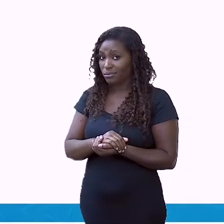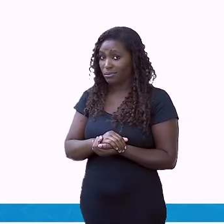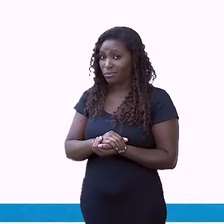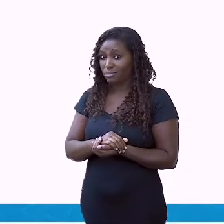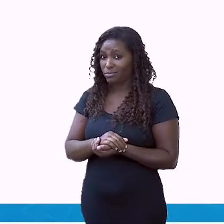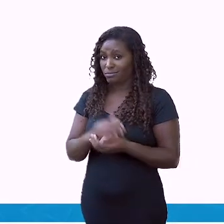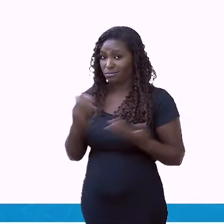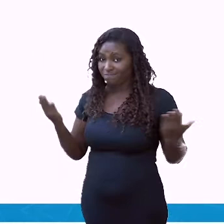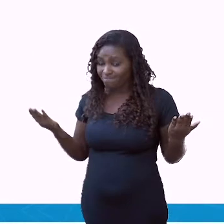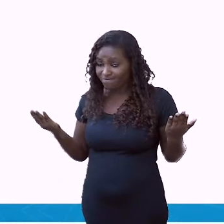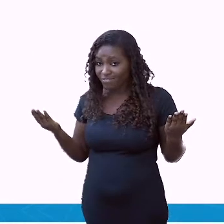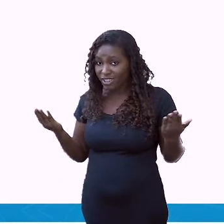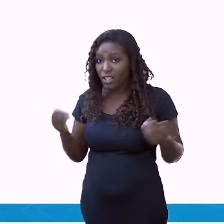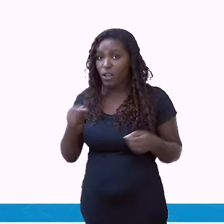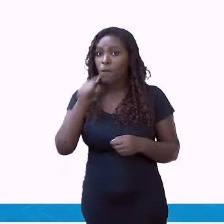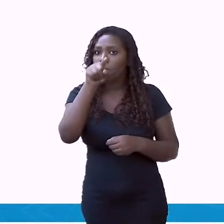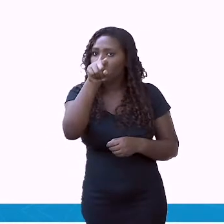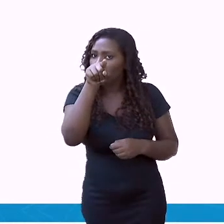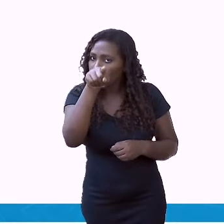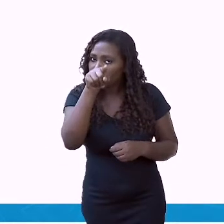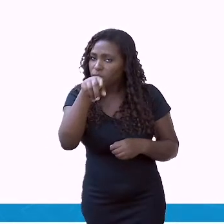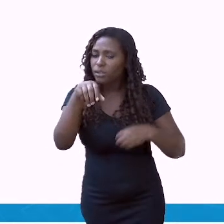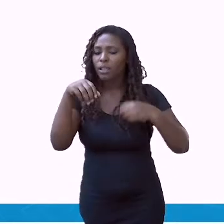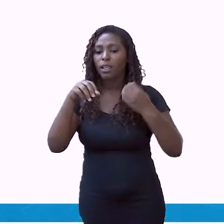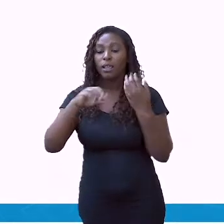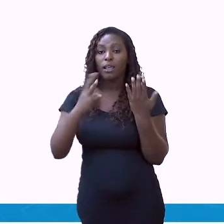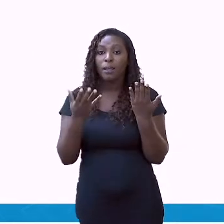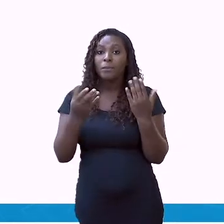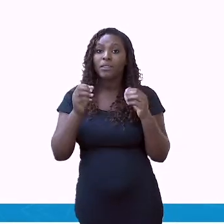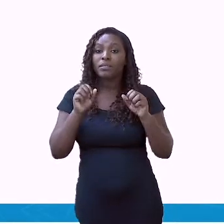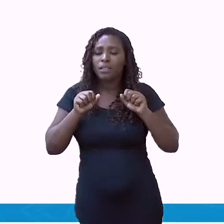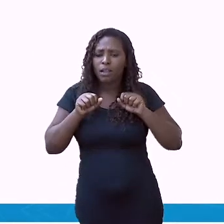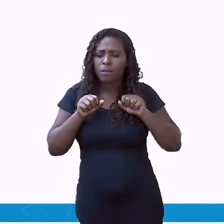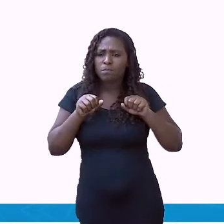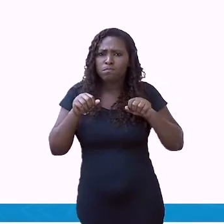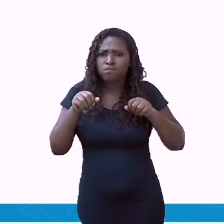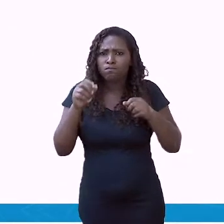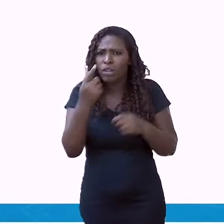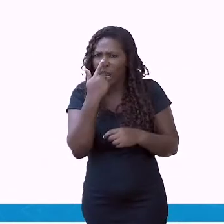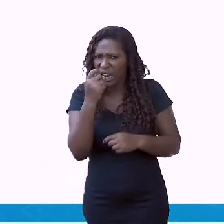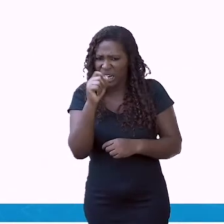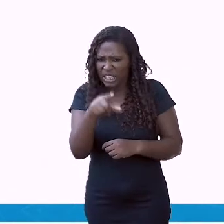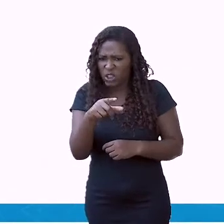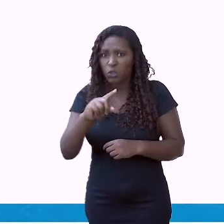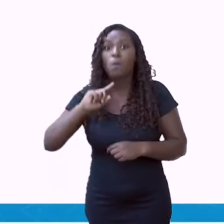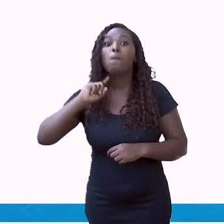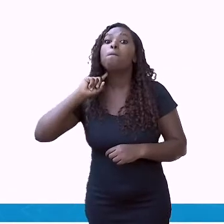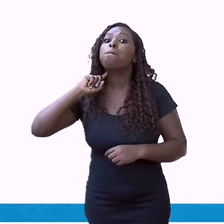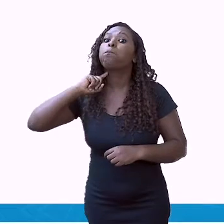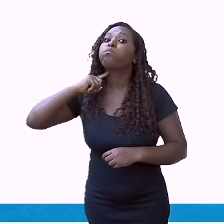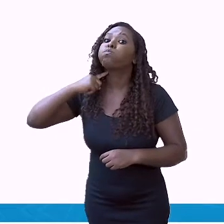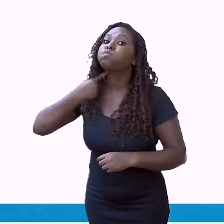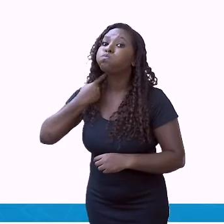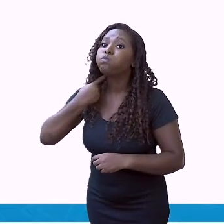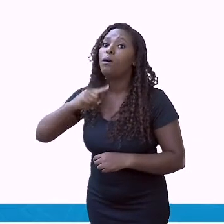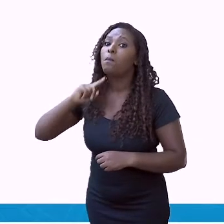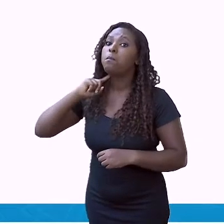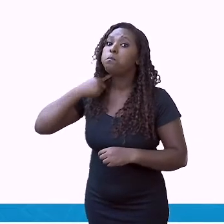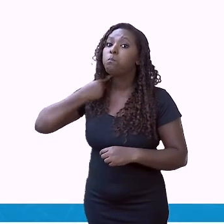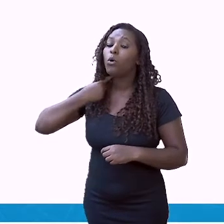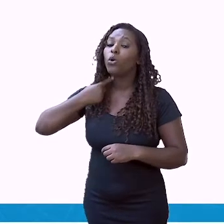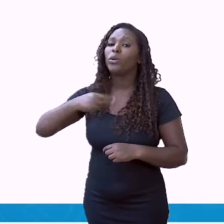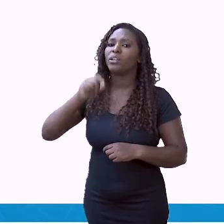temos que tomar muito cuidado, não nos deixar levar, não nos tornarmos